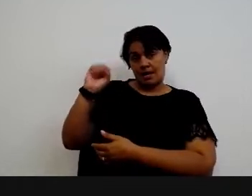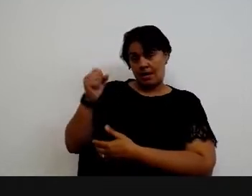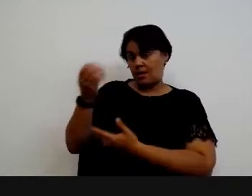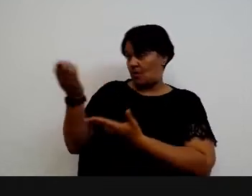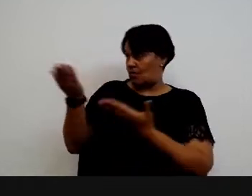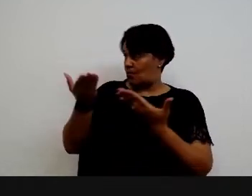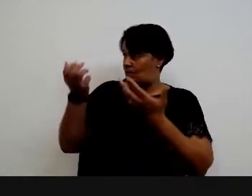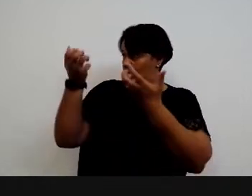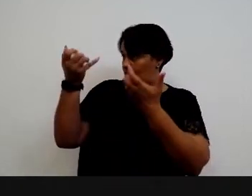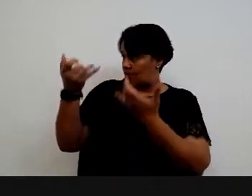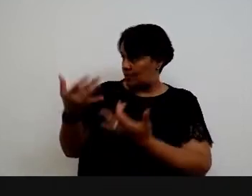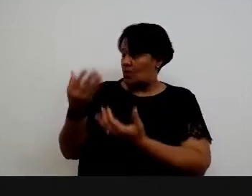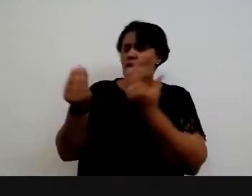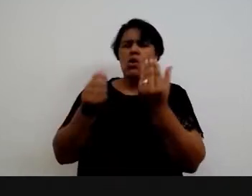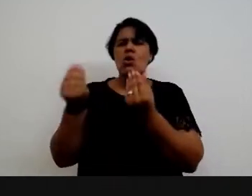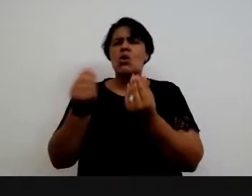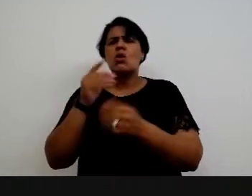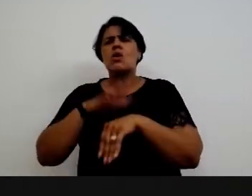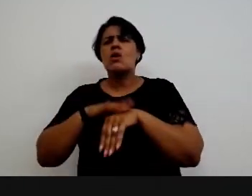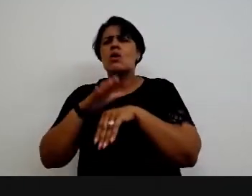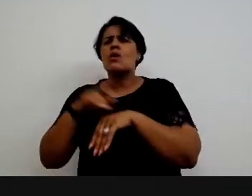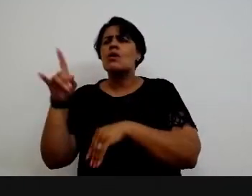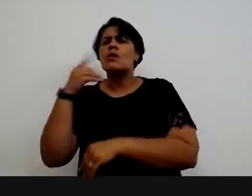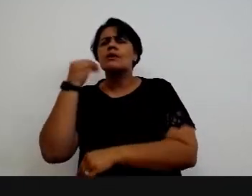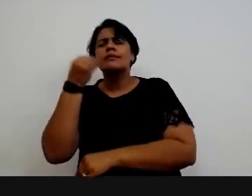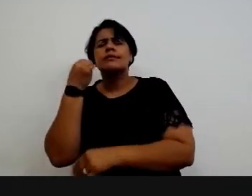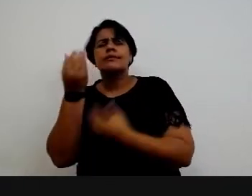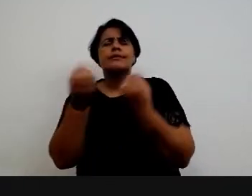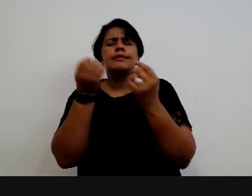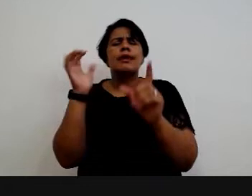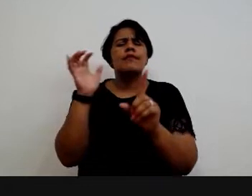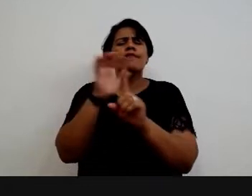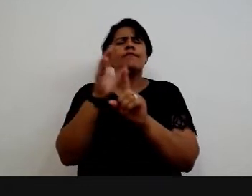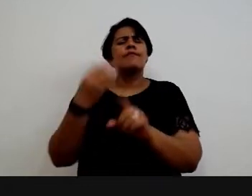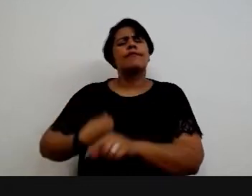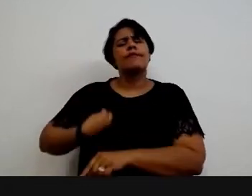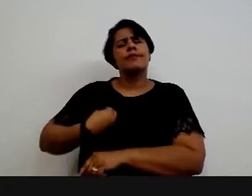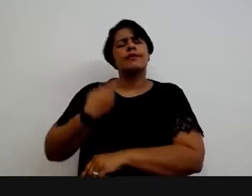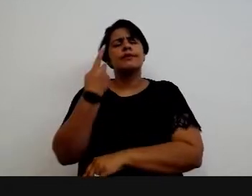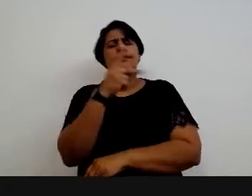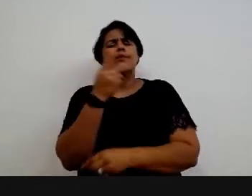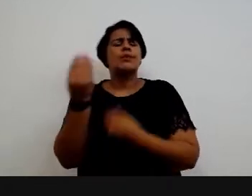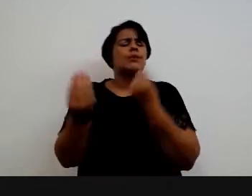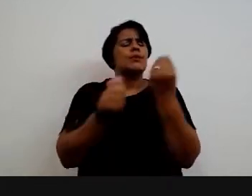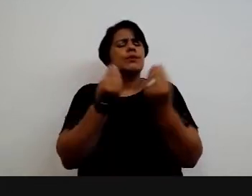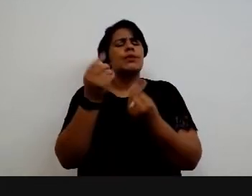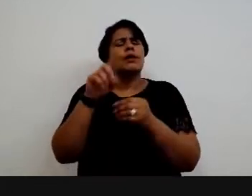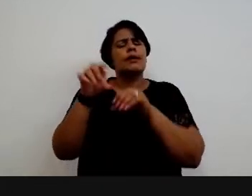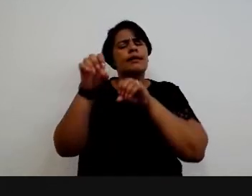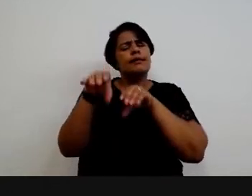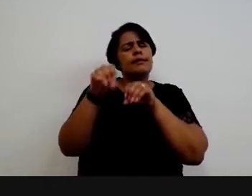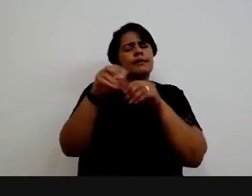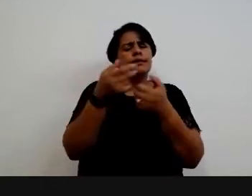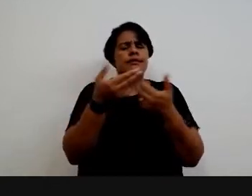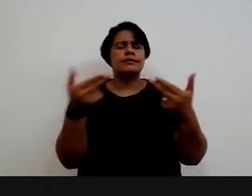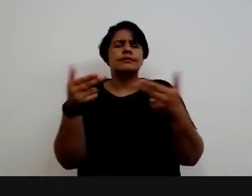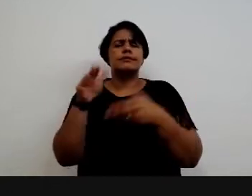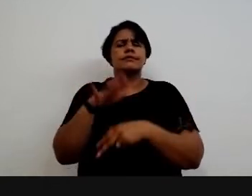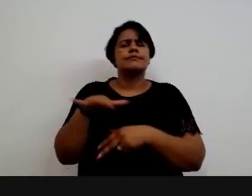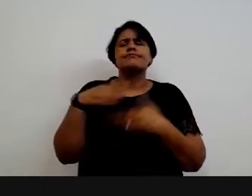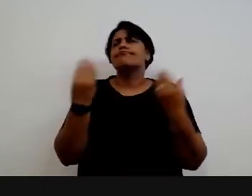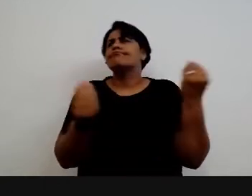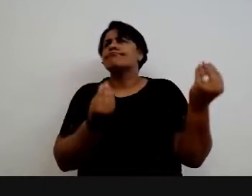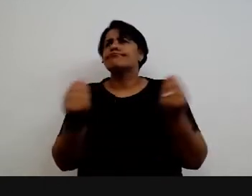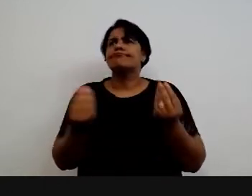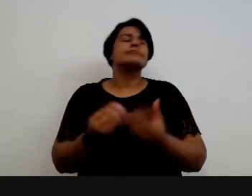foi a tua experiência, Marcos. Tem ou não tem impacto na tua vida, na vida de outras pessoas, essa história de educar para a